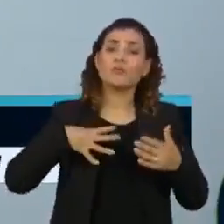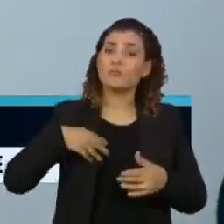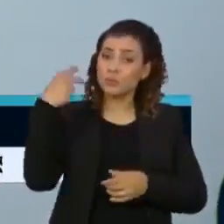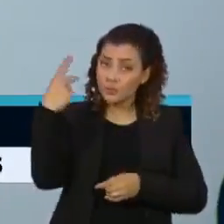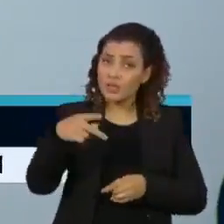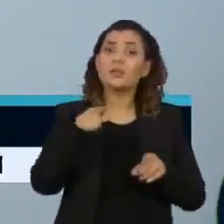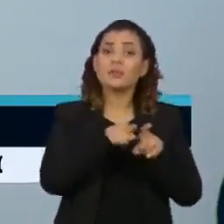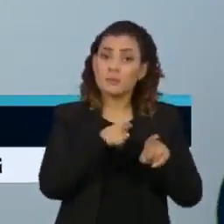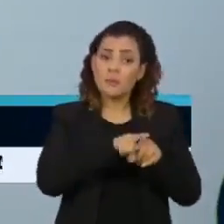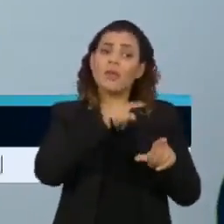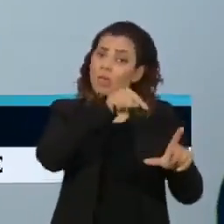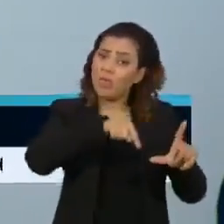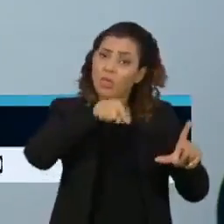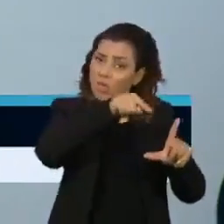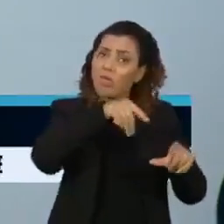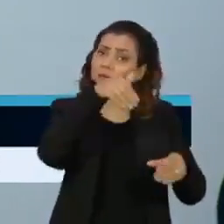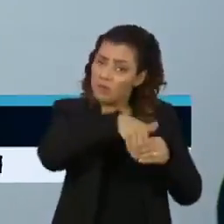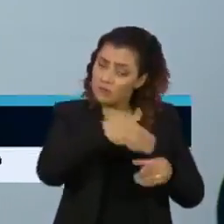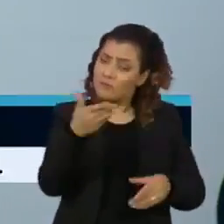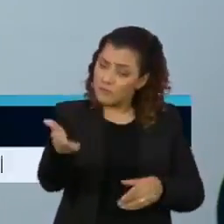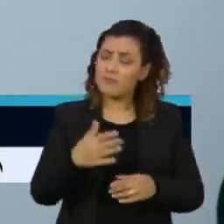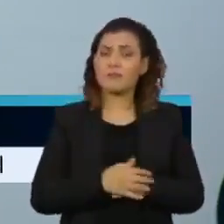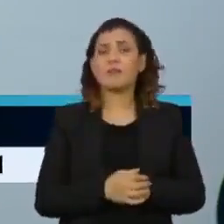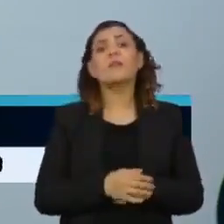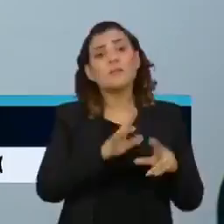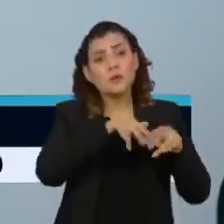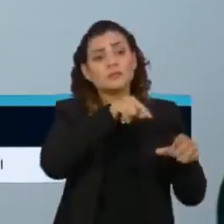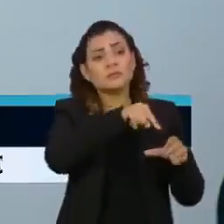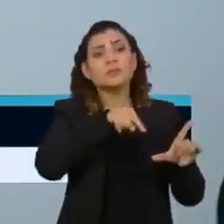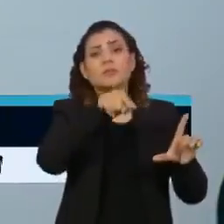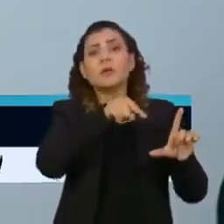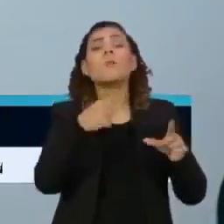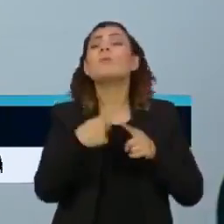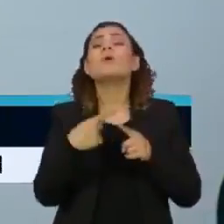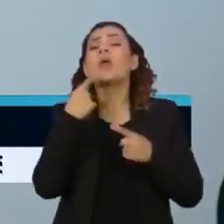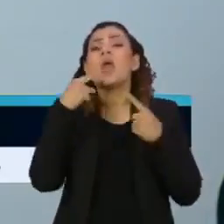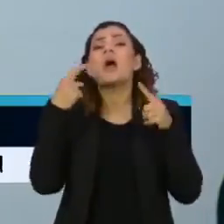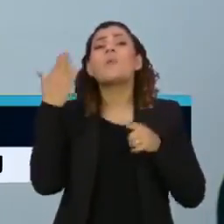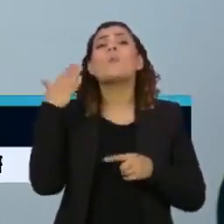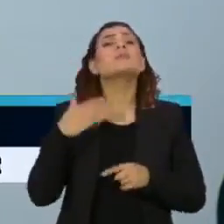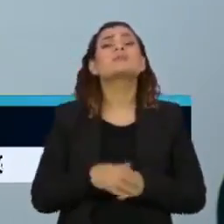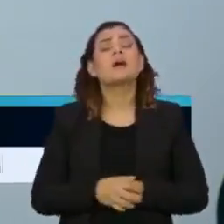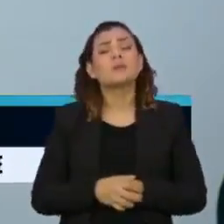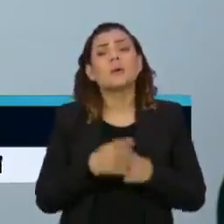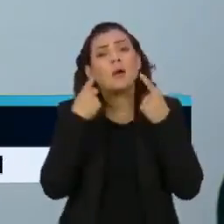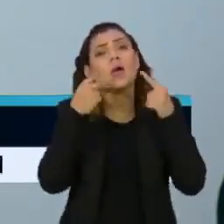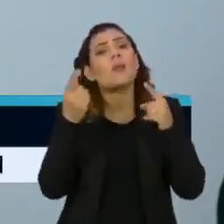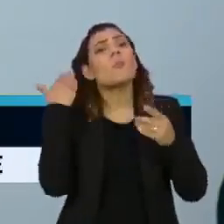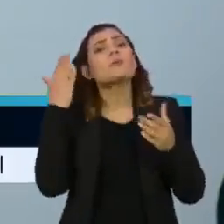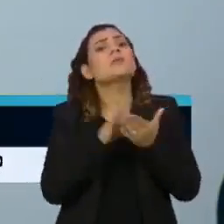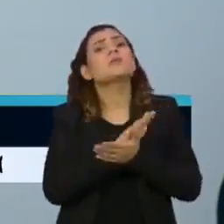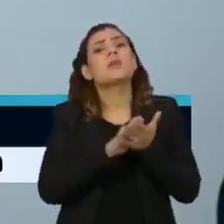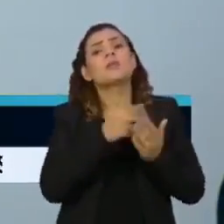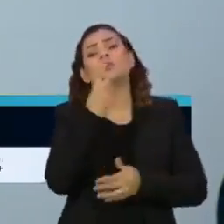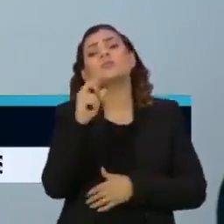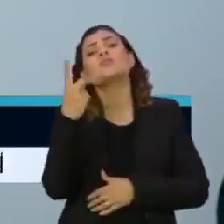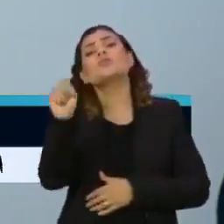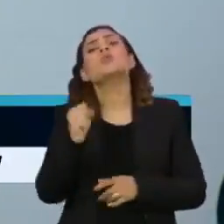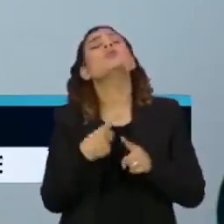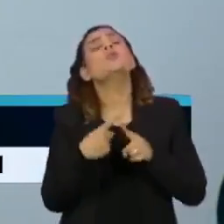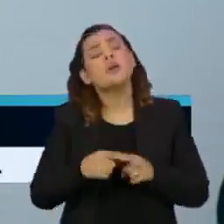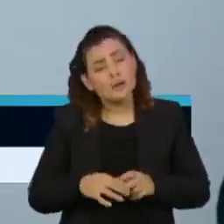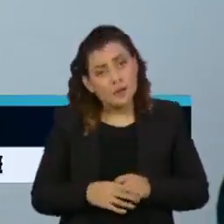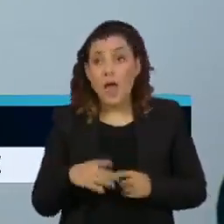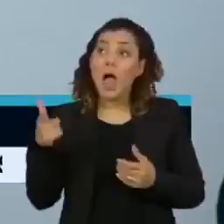os filhos dele e ele foram e leite no voto eletrônico com quem não reclamou como conseguir um reclamar o voto eletrônico for